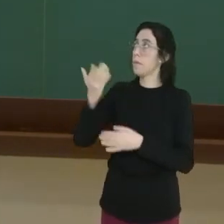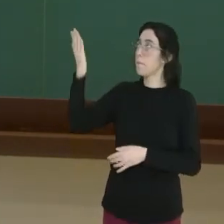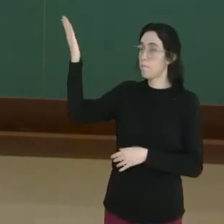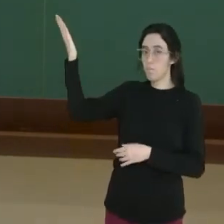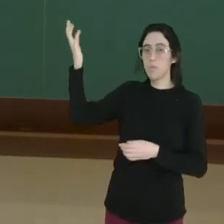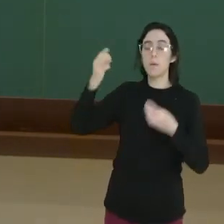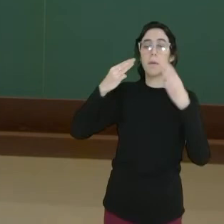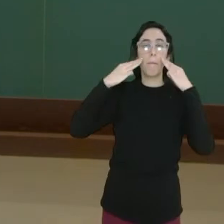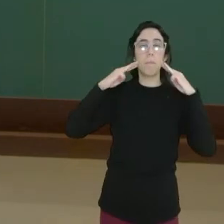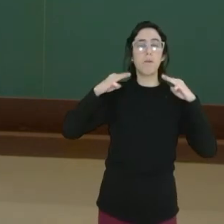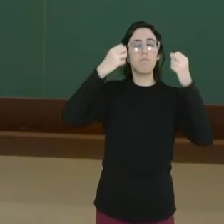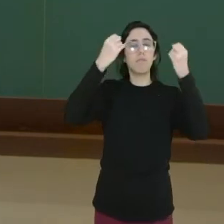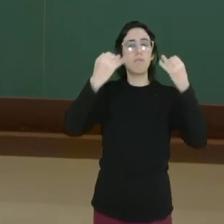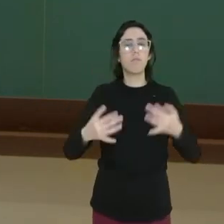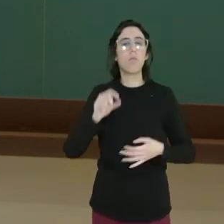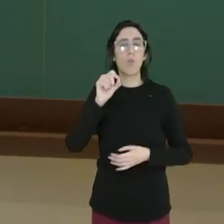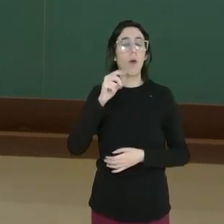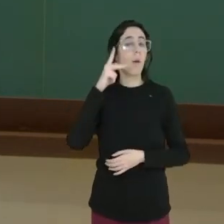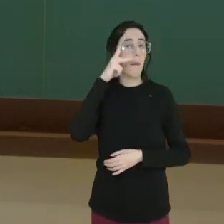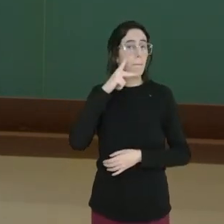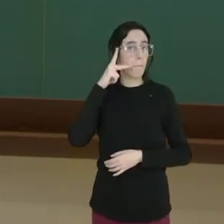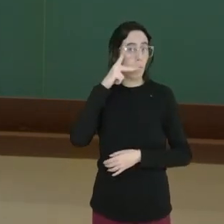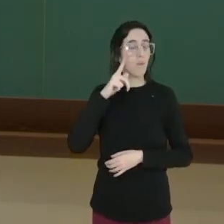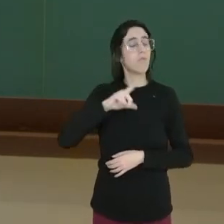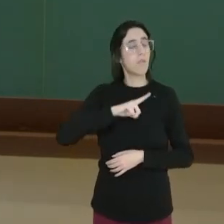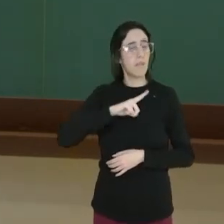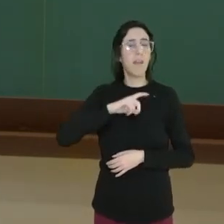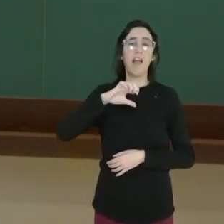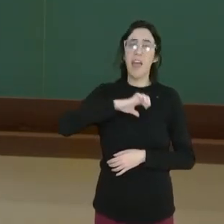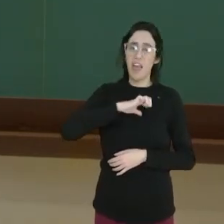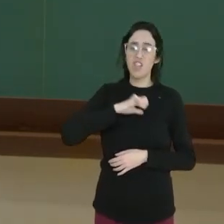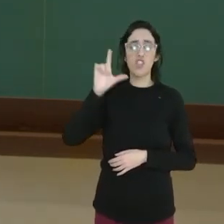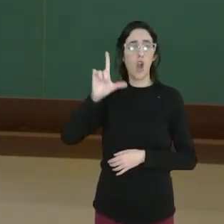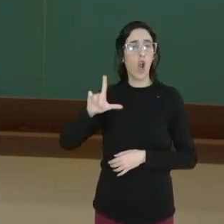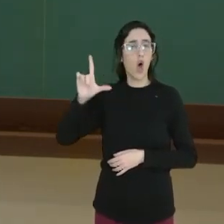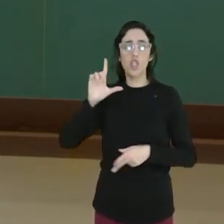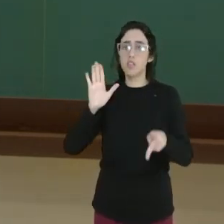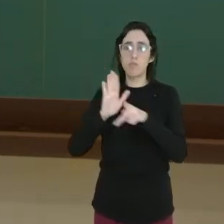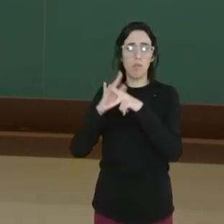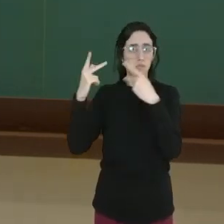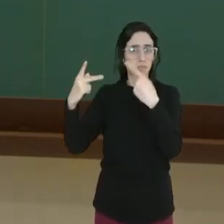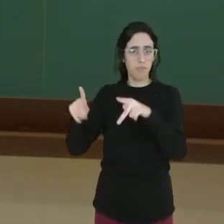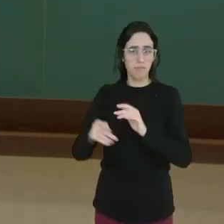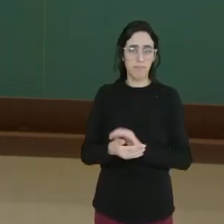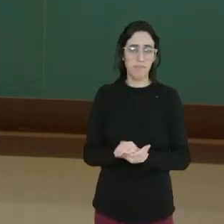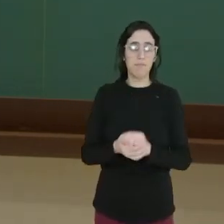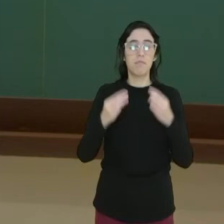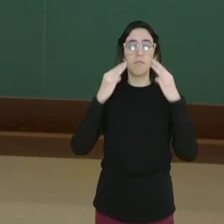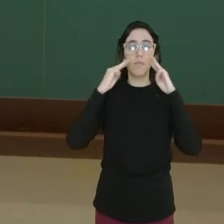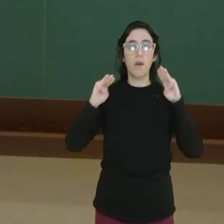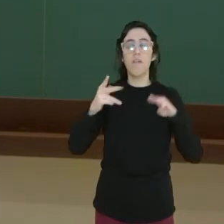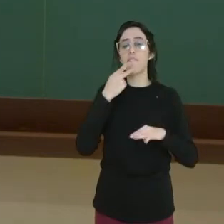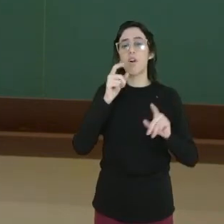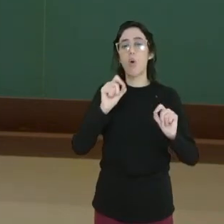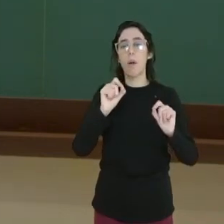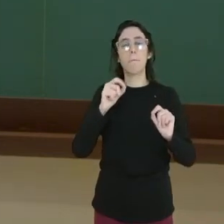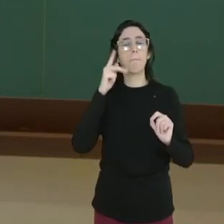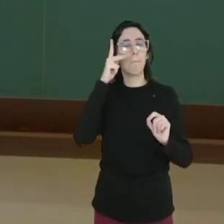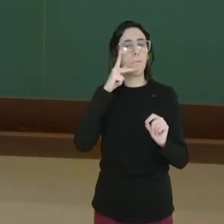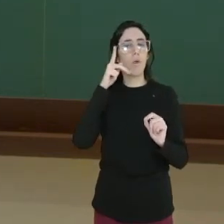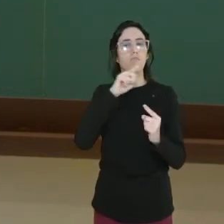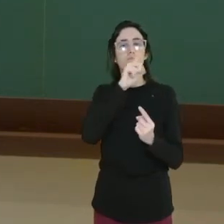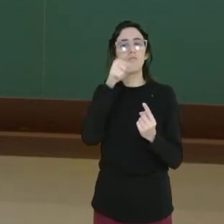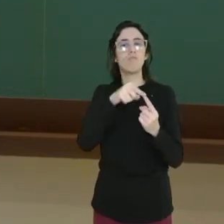defende que a política possui ética e lógica próprias. Para o filósofo, a finalidade da política é